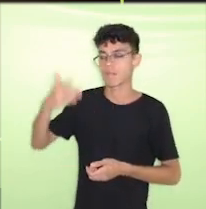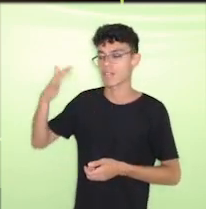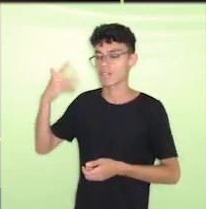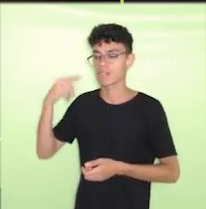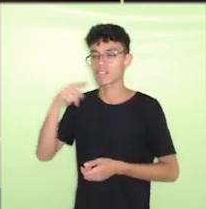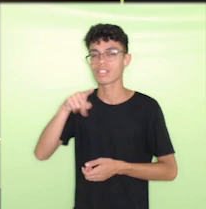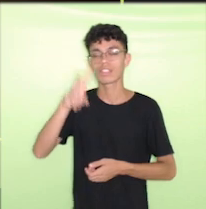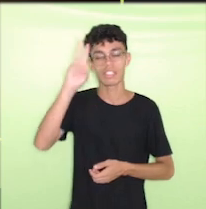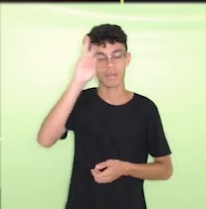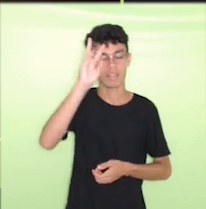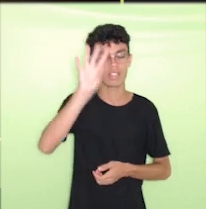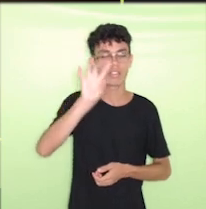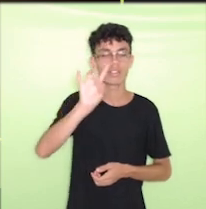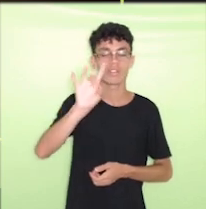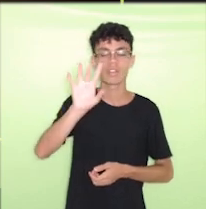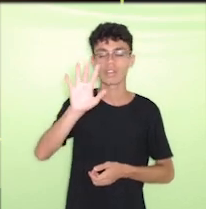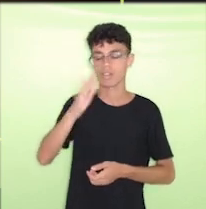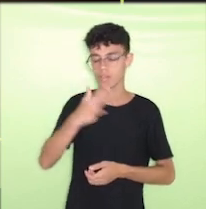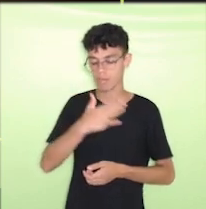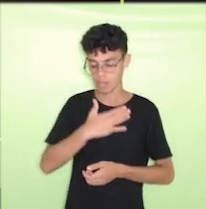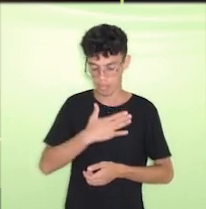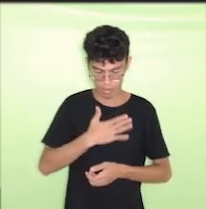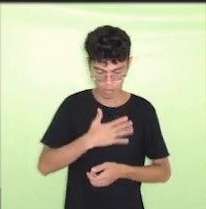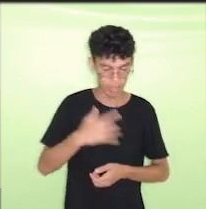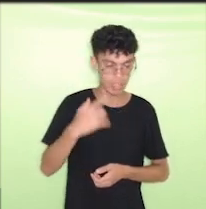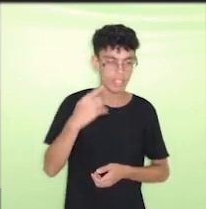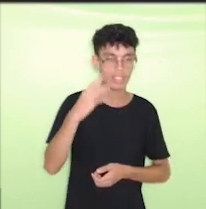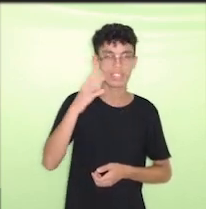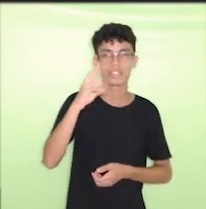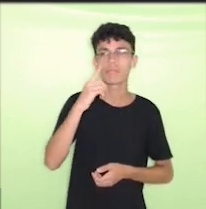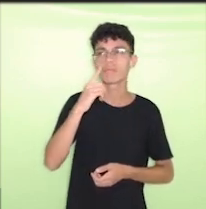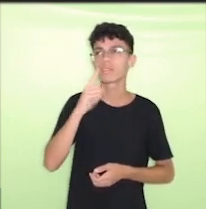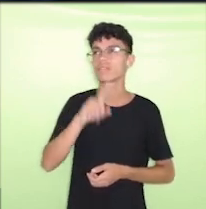tem sido meu esse olho do dia.